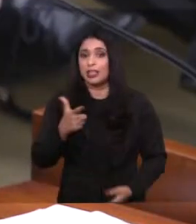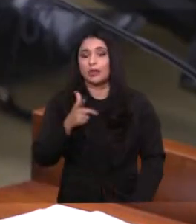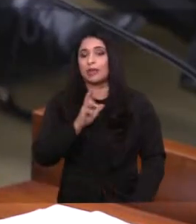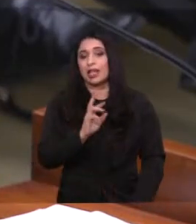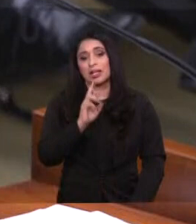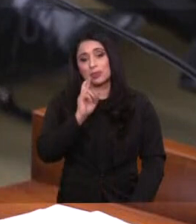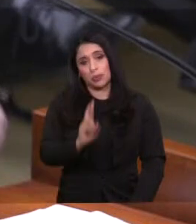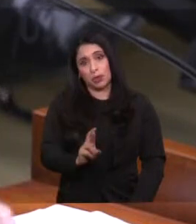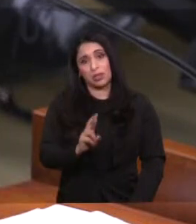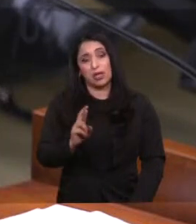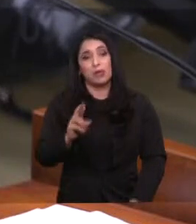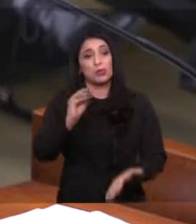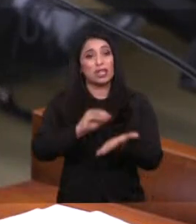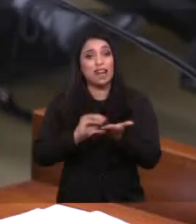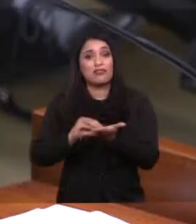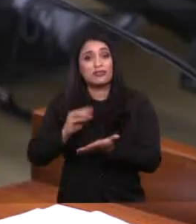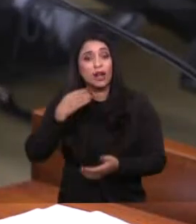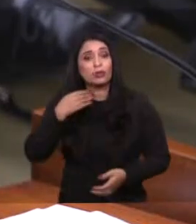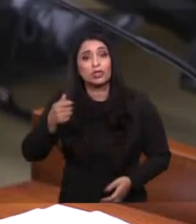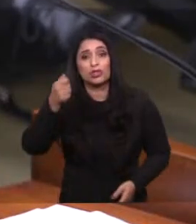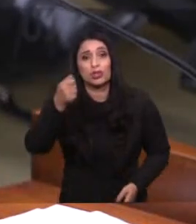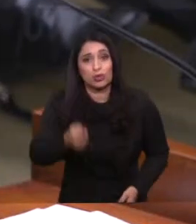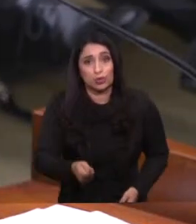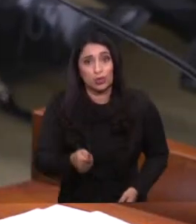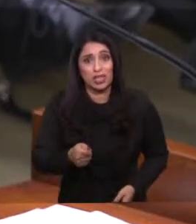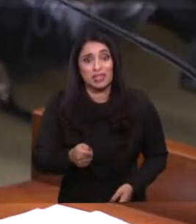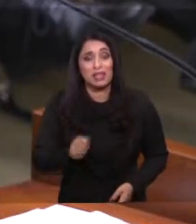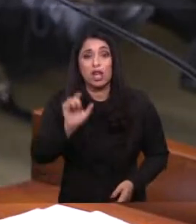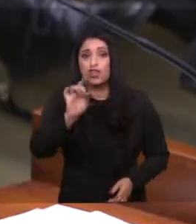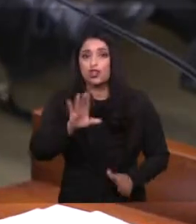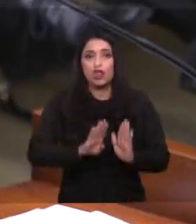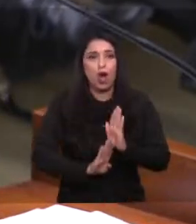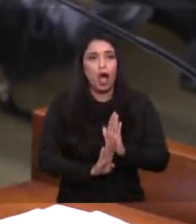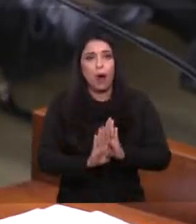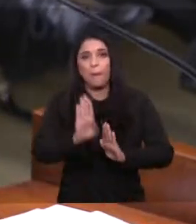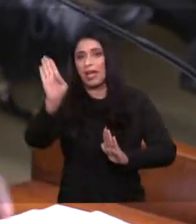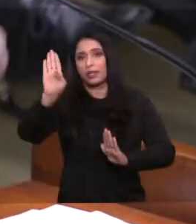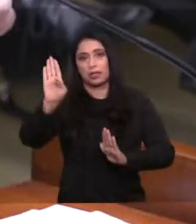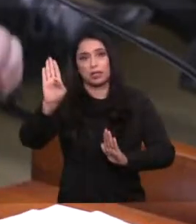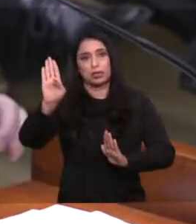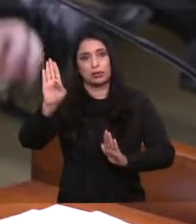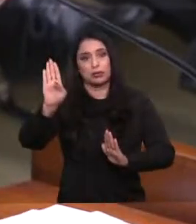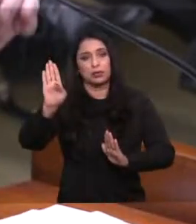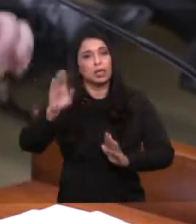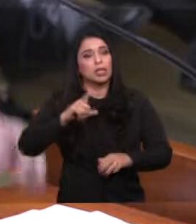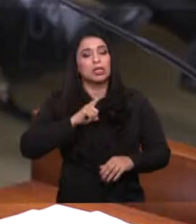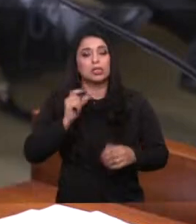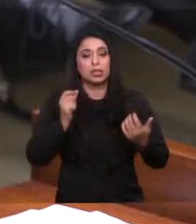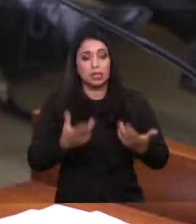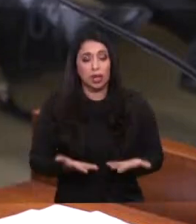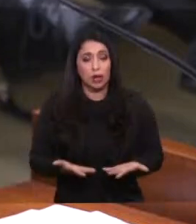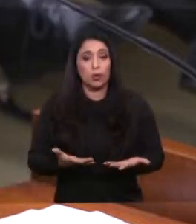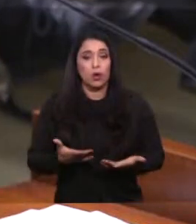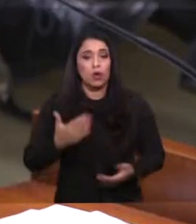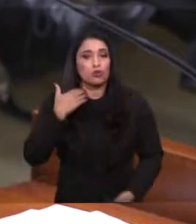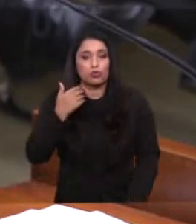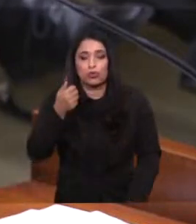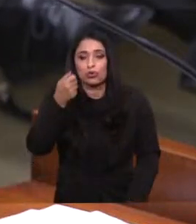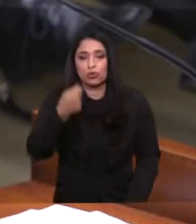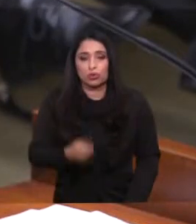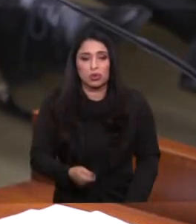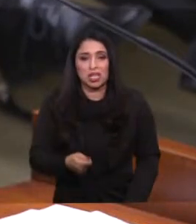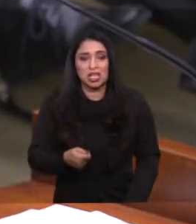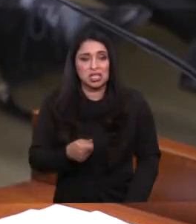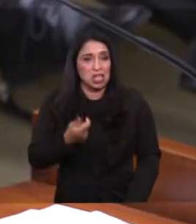esse déficit da magistratura está em curva ascendente e não descendente. A carreira simplesmente não está